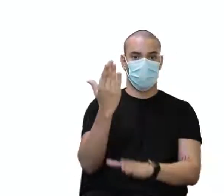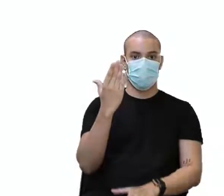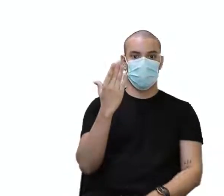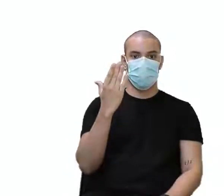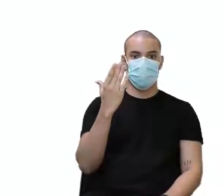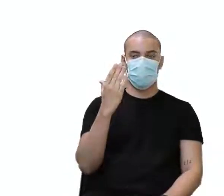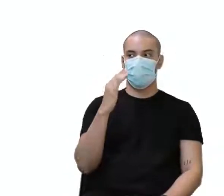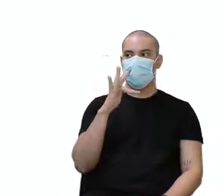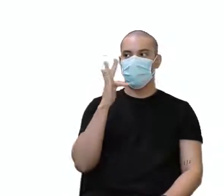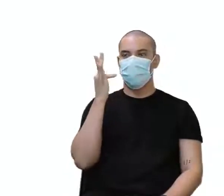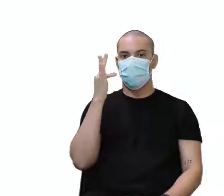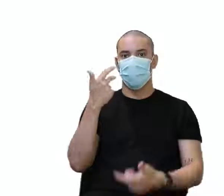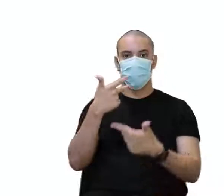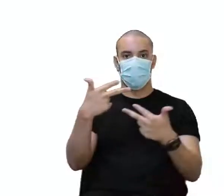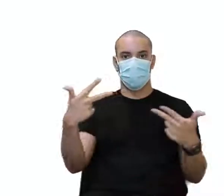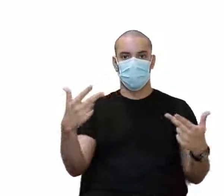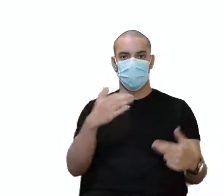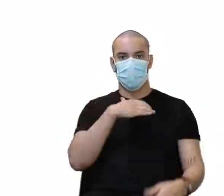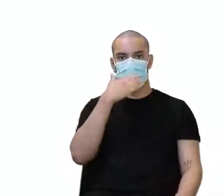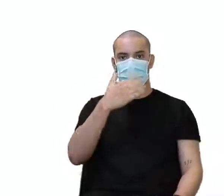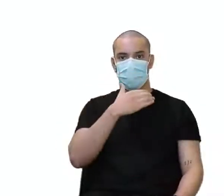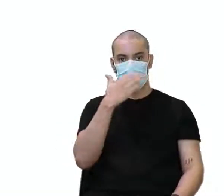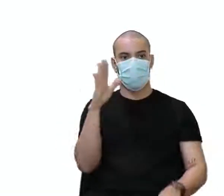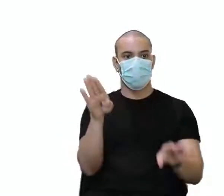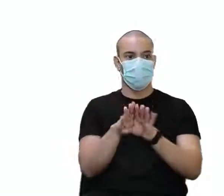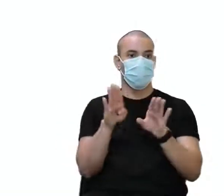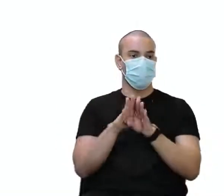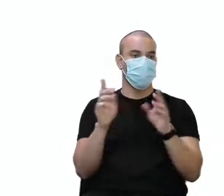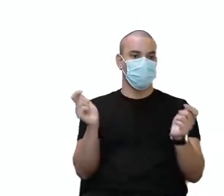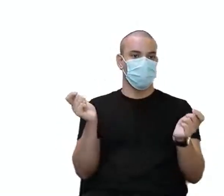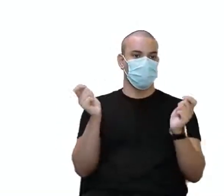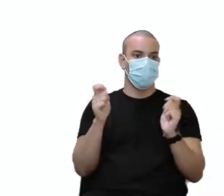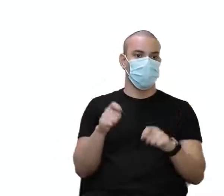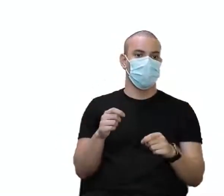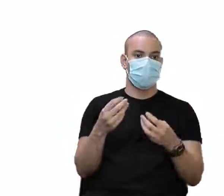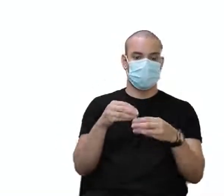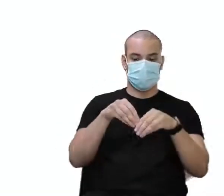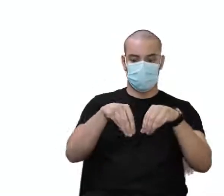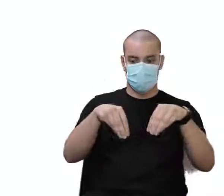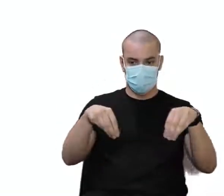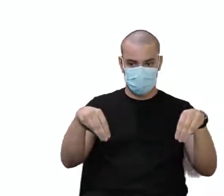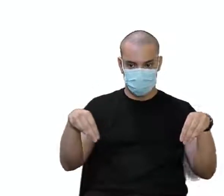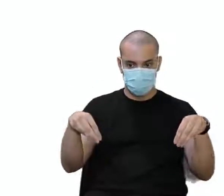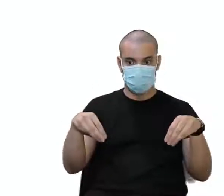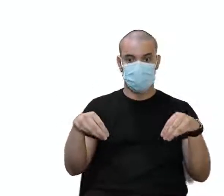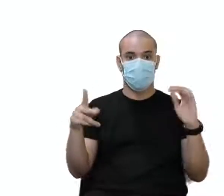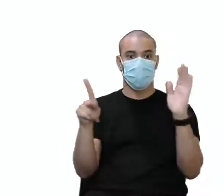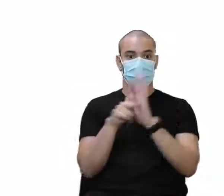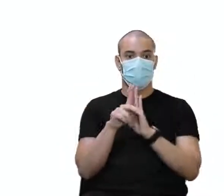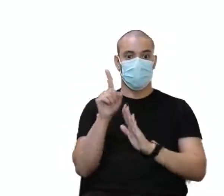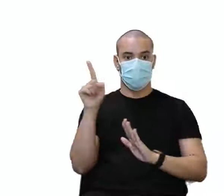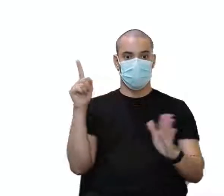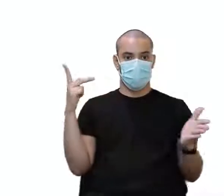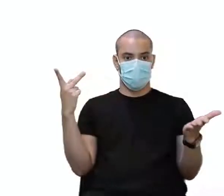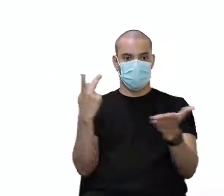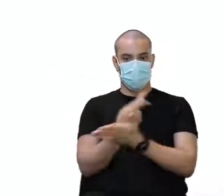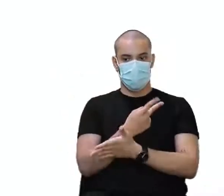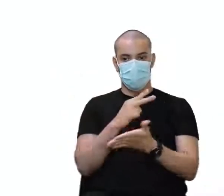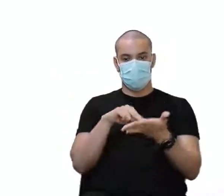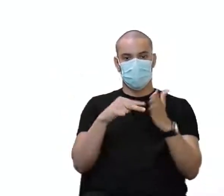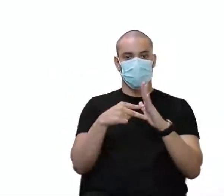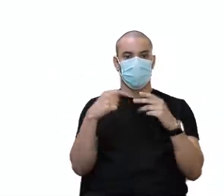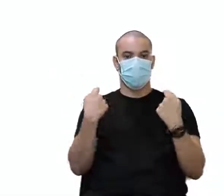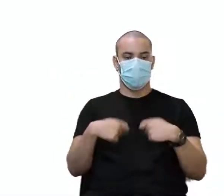flor, vai produzir frutos e vai produzir sementes. Para que isso aconteça, ela vai ter que